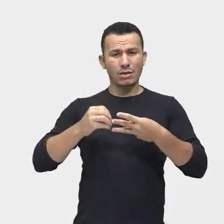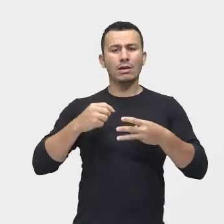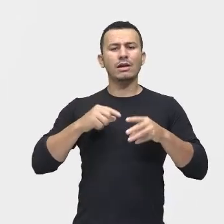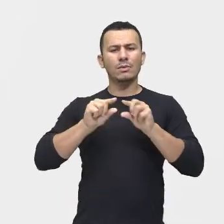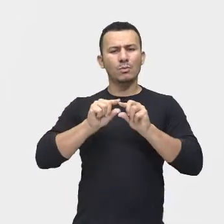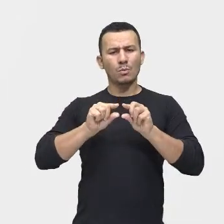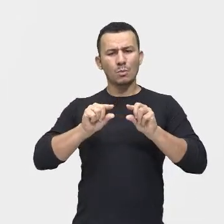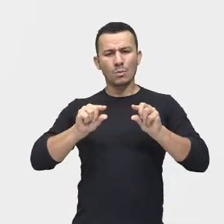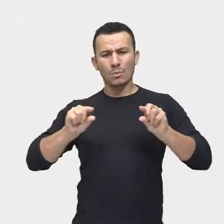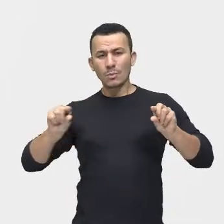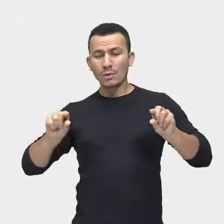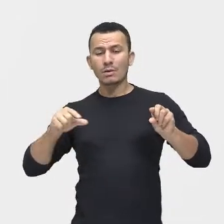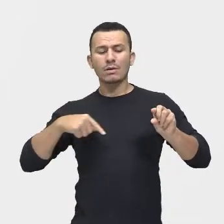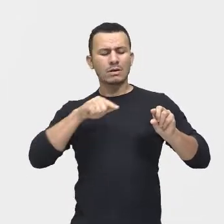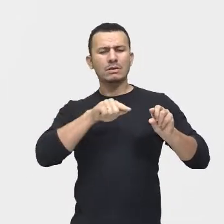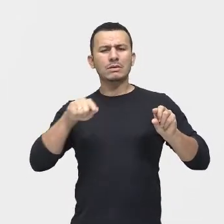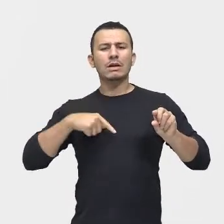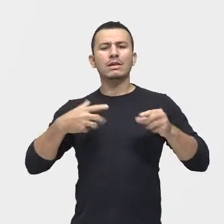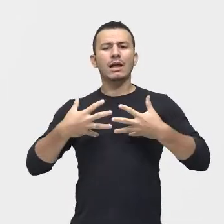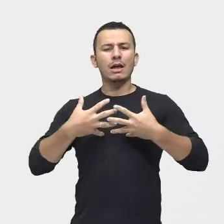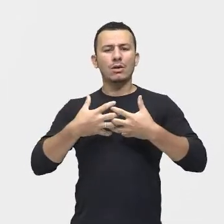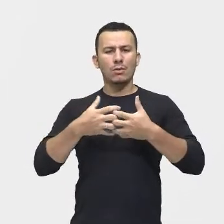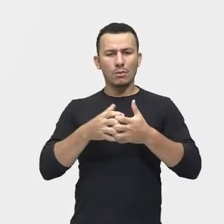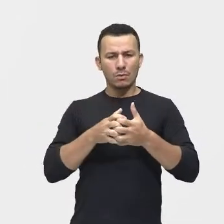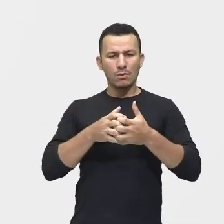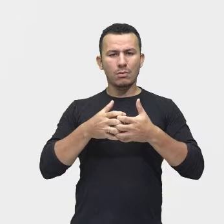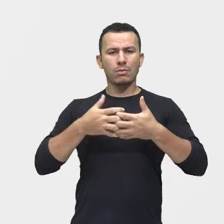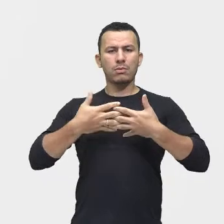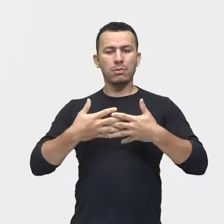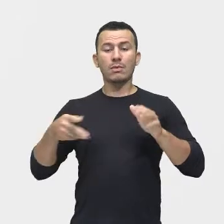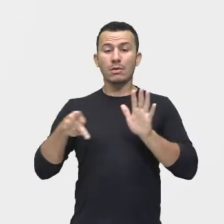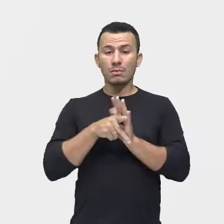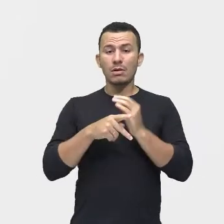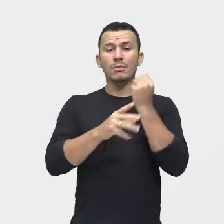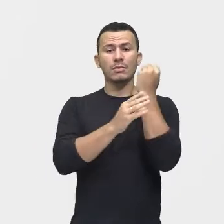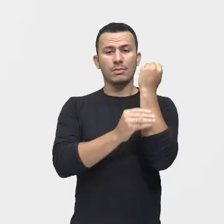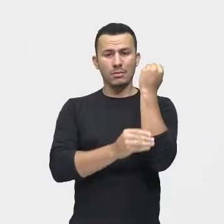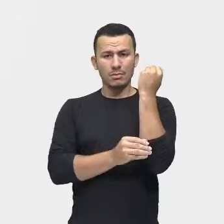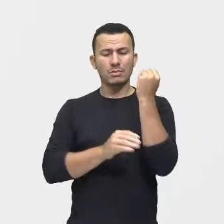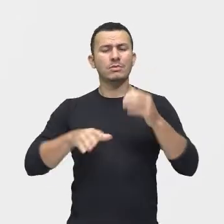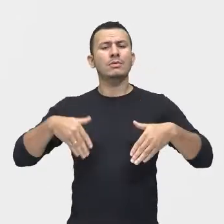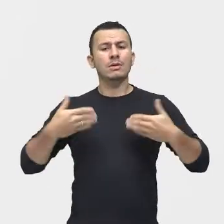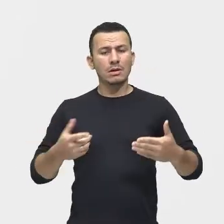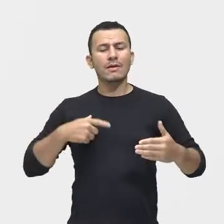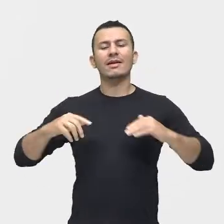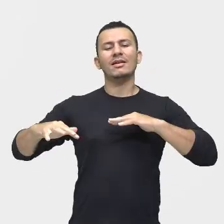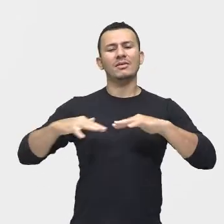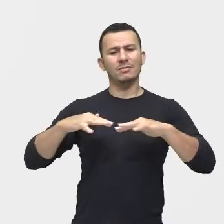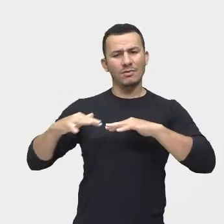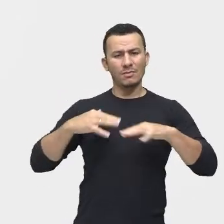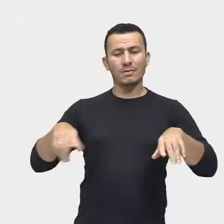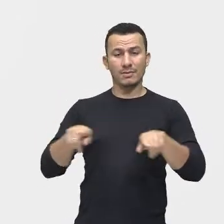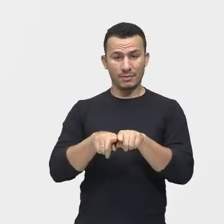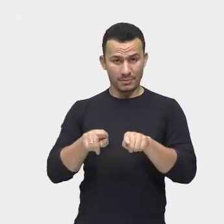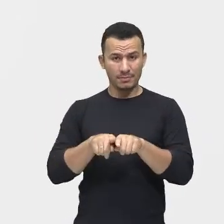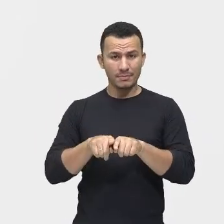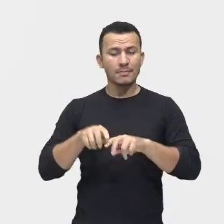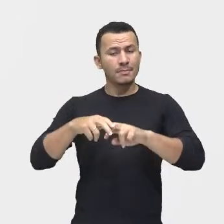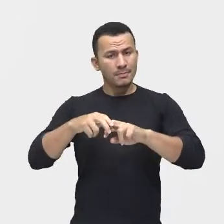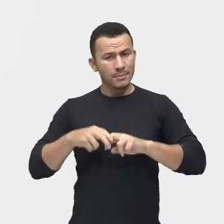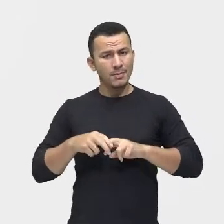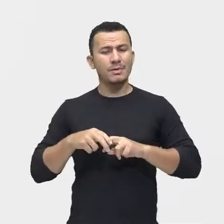Elas realizam contração e distensão, ou seja, o movimento, né? O que